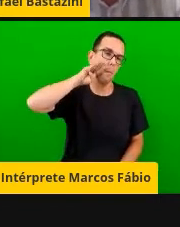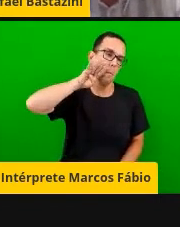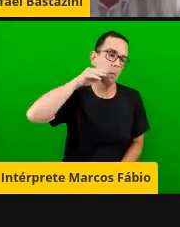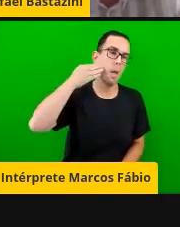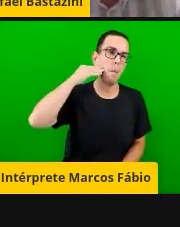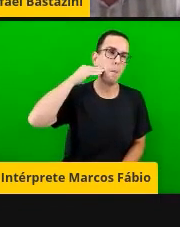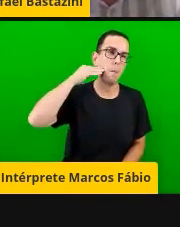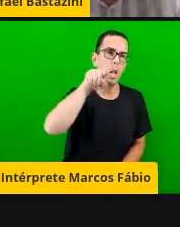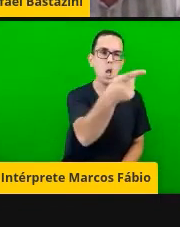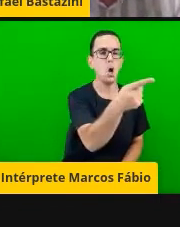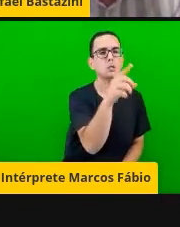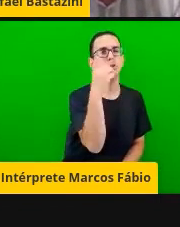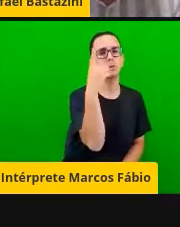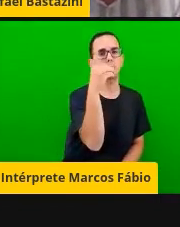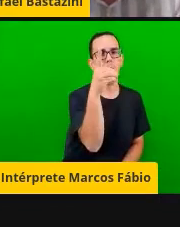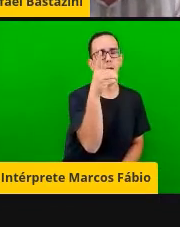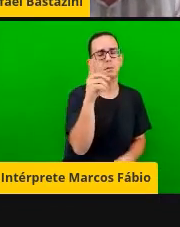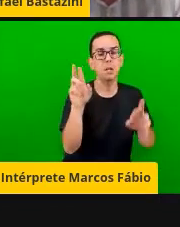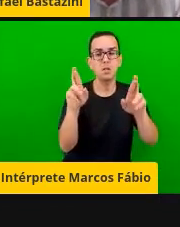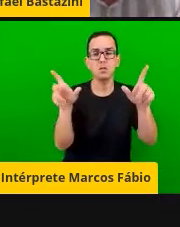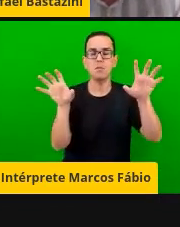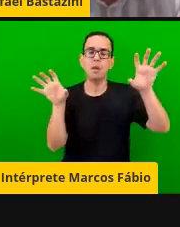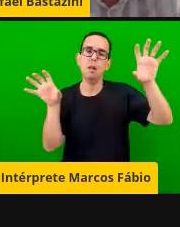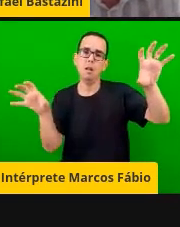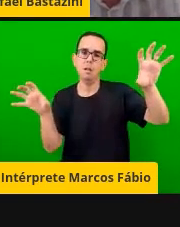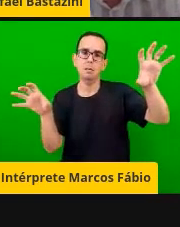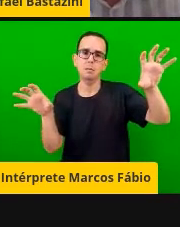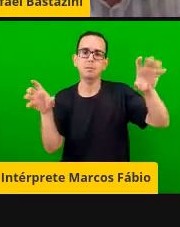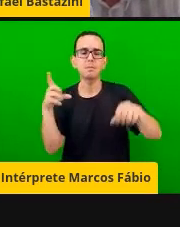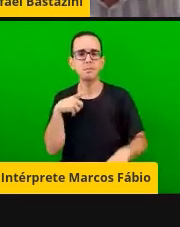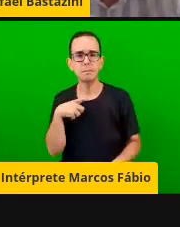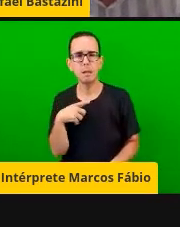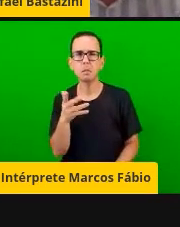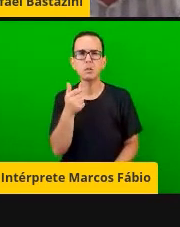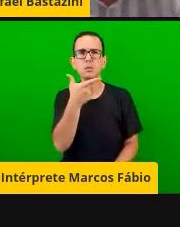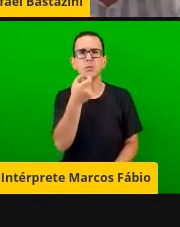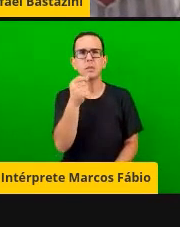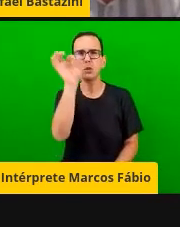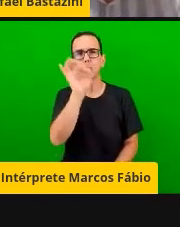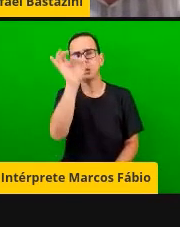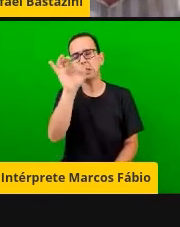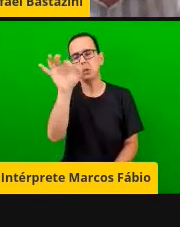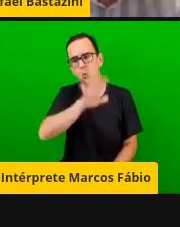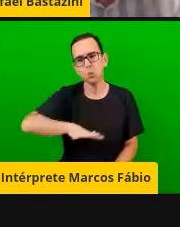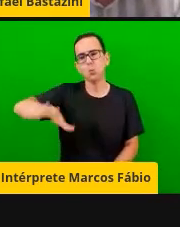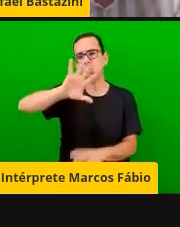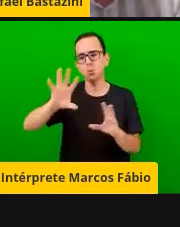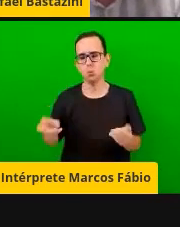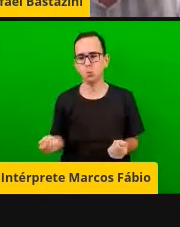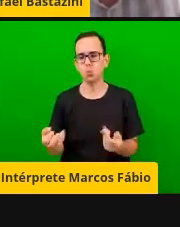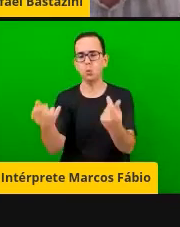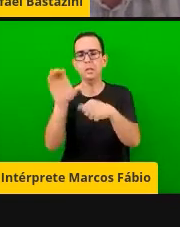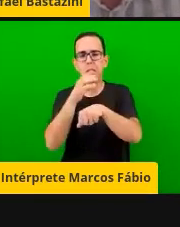cifra gigantesca, corresponde a cerca de 20% de todo o investimento global em ciência